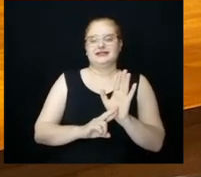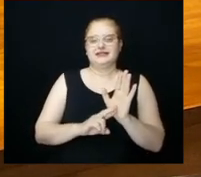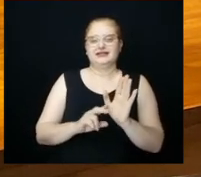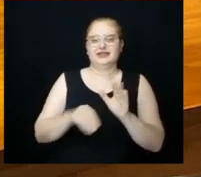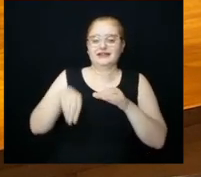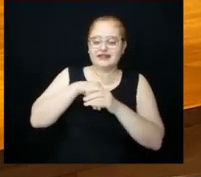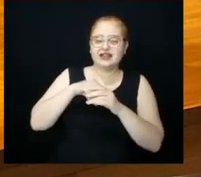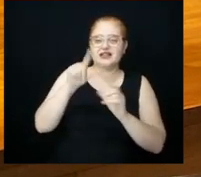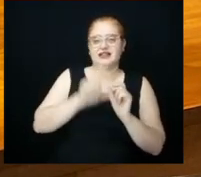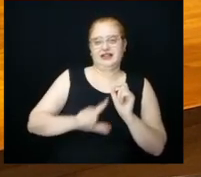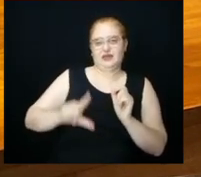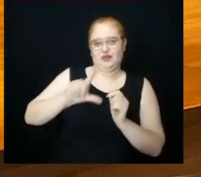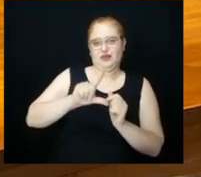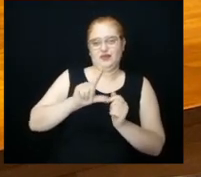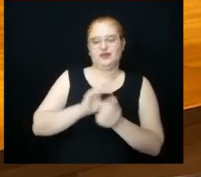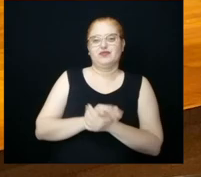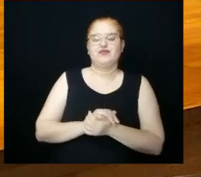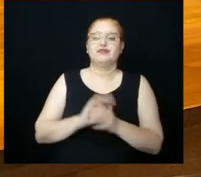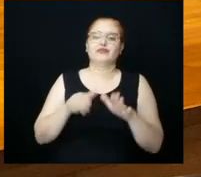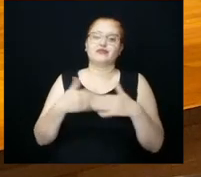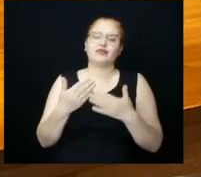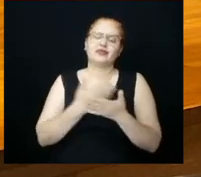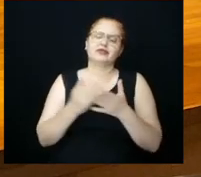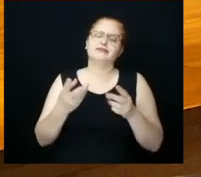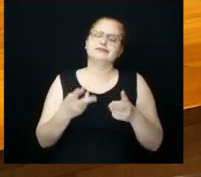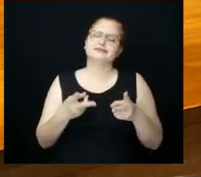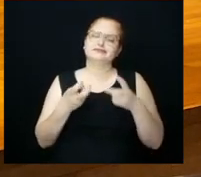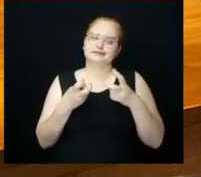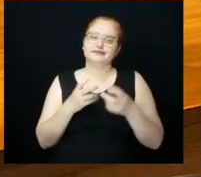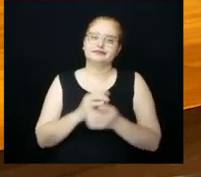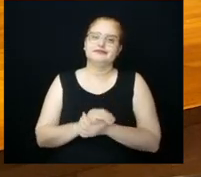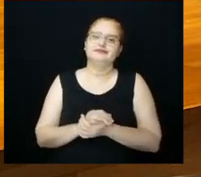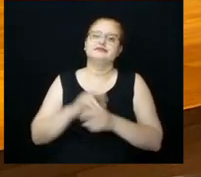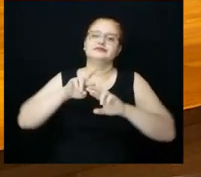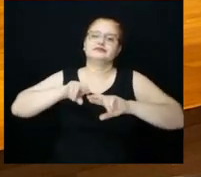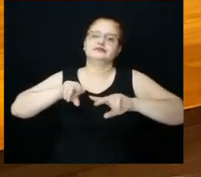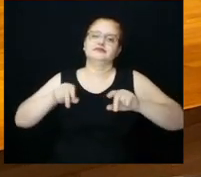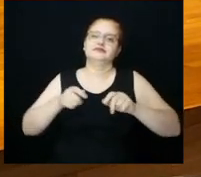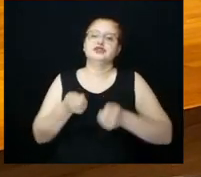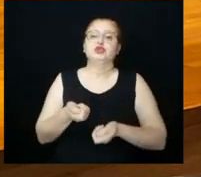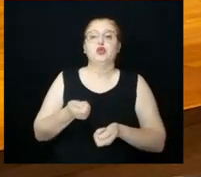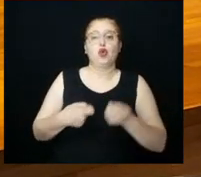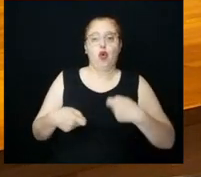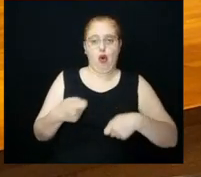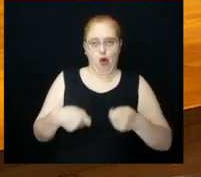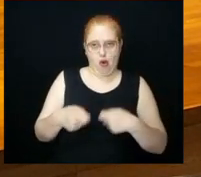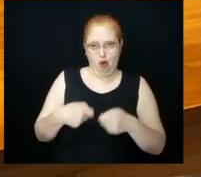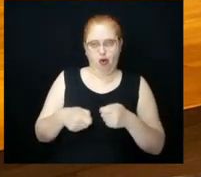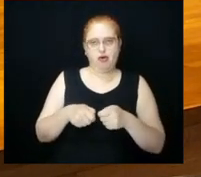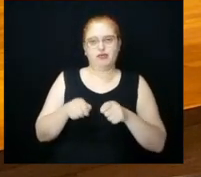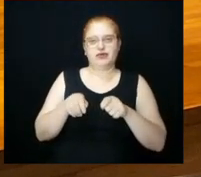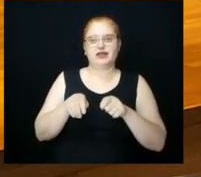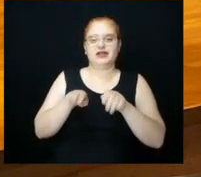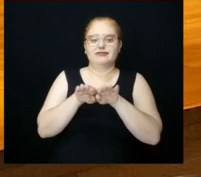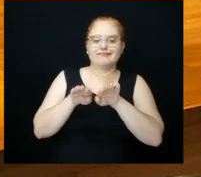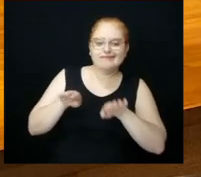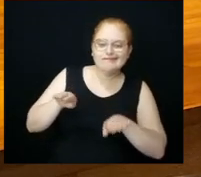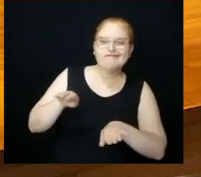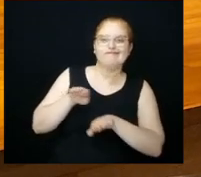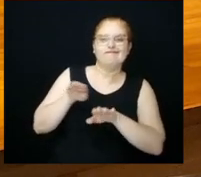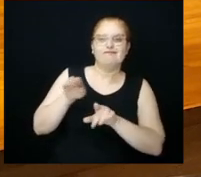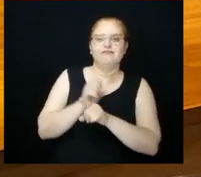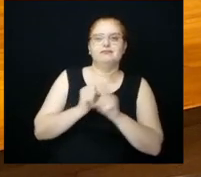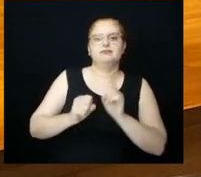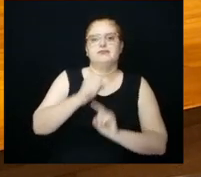na literatura, né? Ela começa então a perceber as diferenças econômicas, as desigualdades sociais a